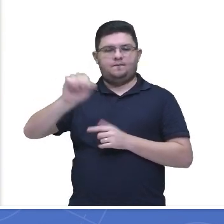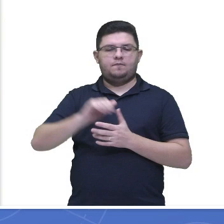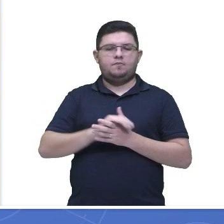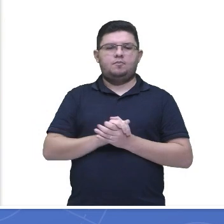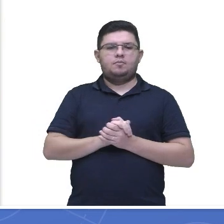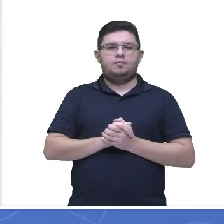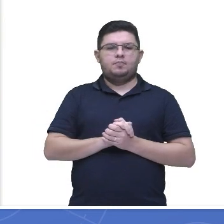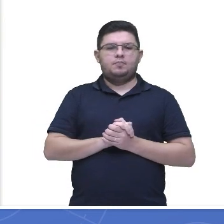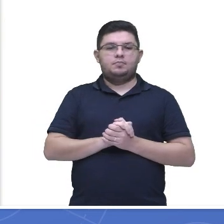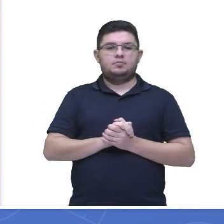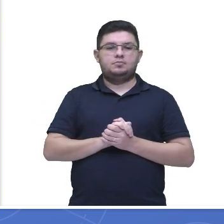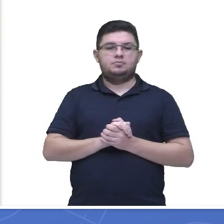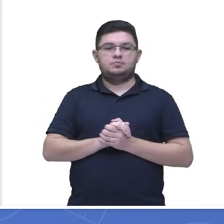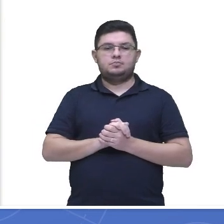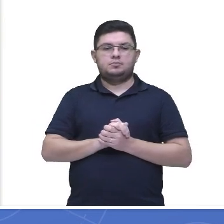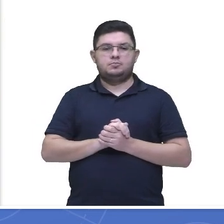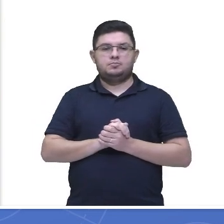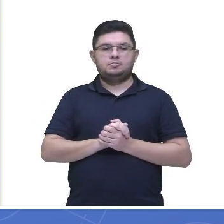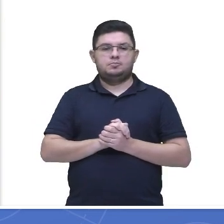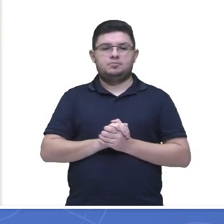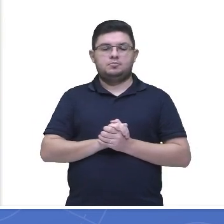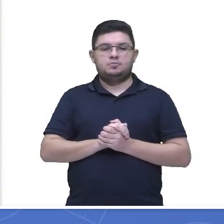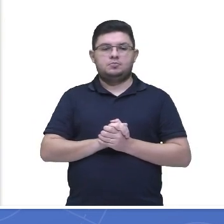Os hidrocarbonetos